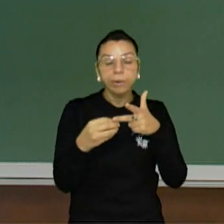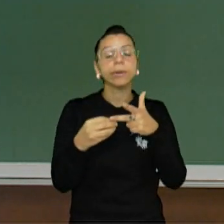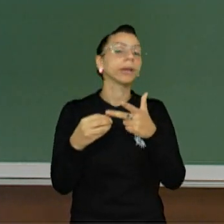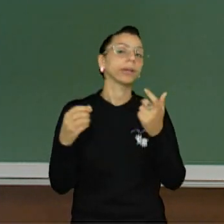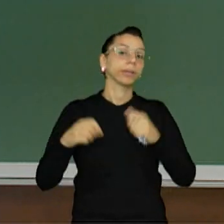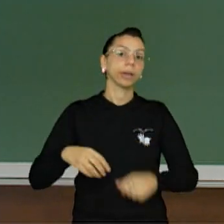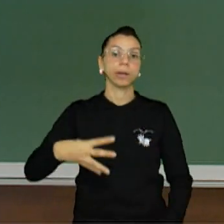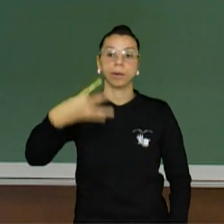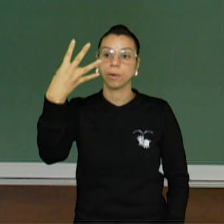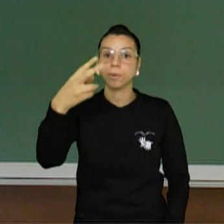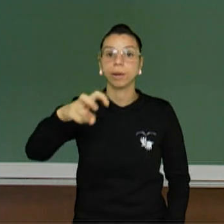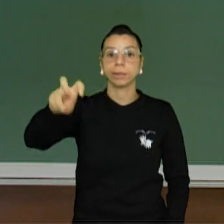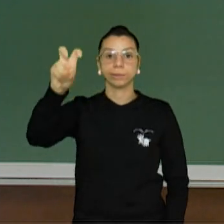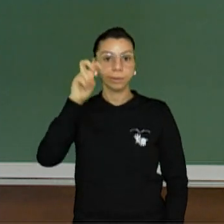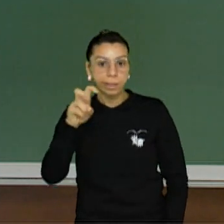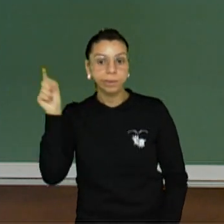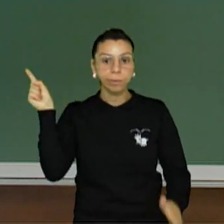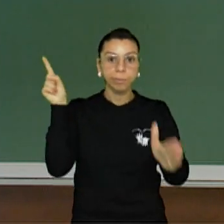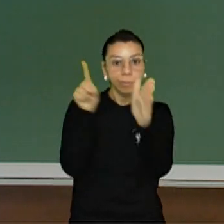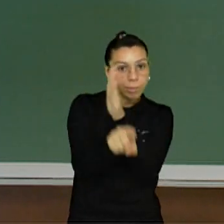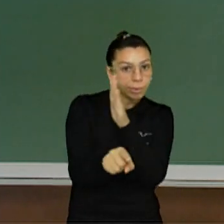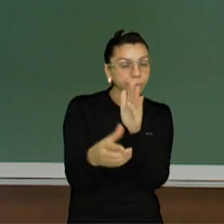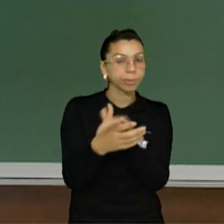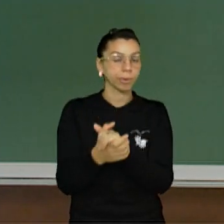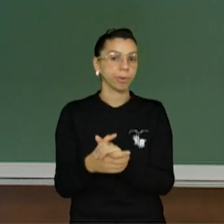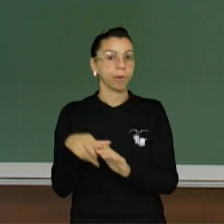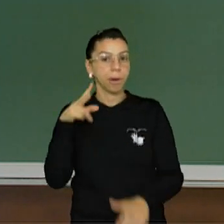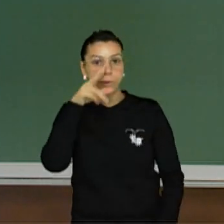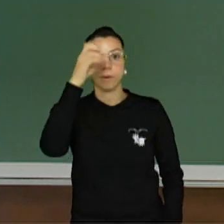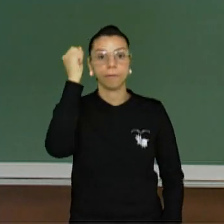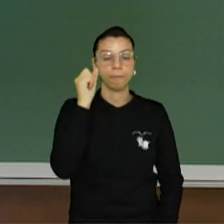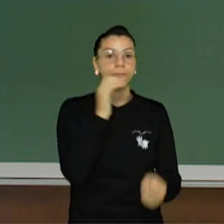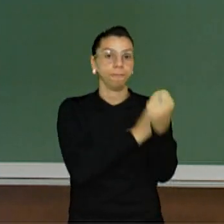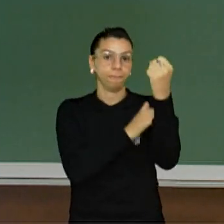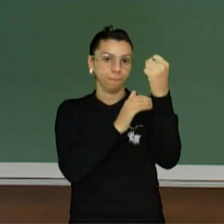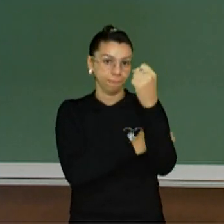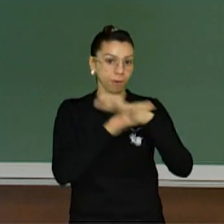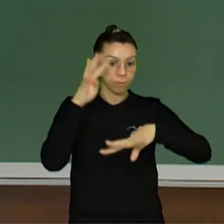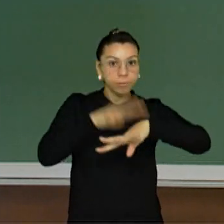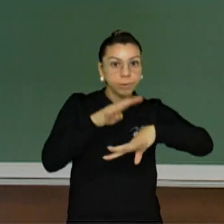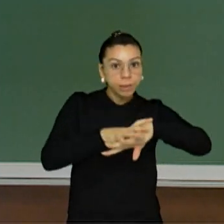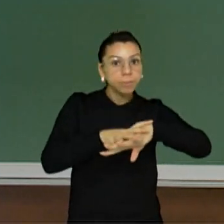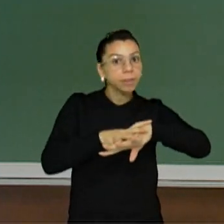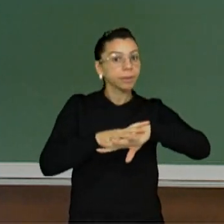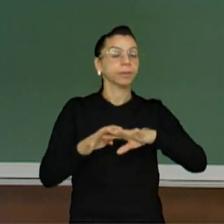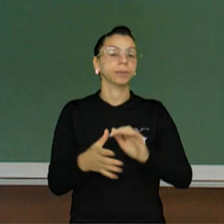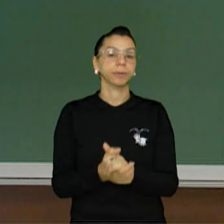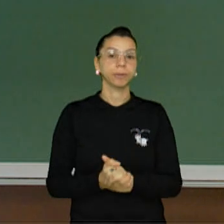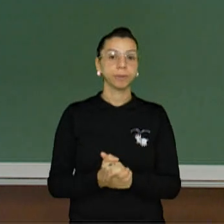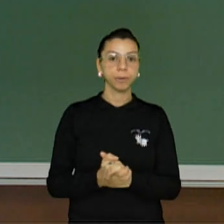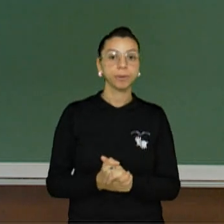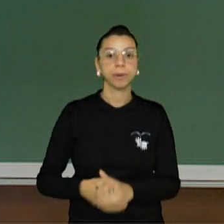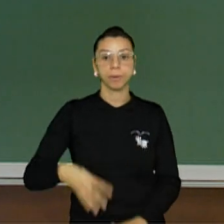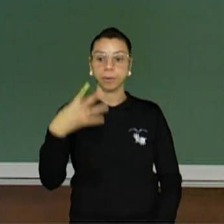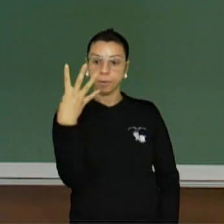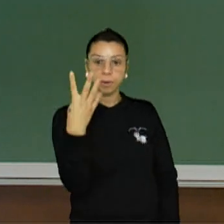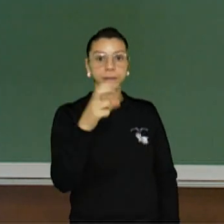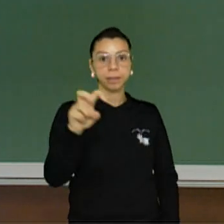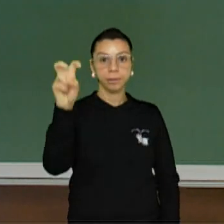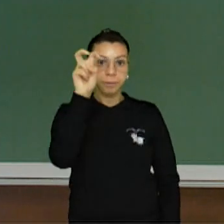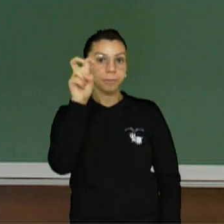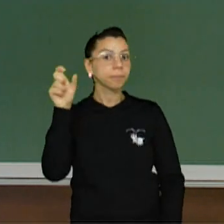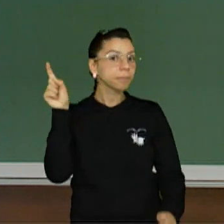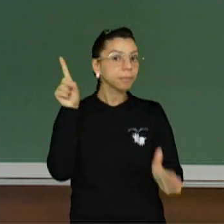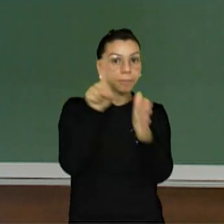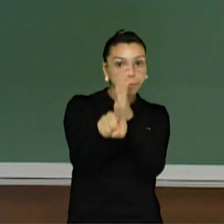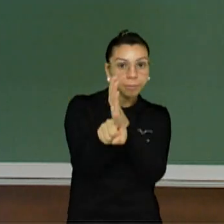são 45 questões. Olha a nossa força aí, a matemática na prova do Enem, gente. Nós somos aí 45